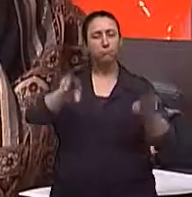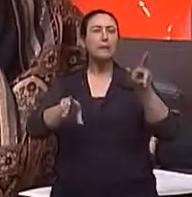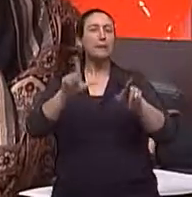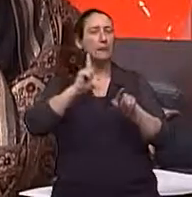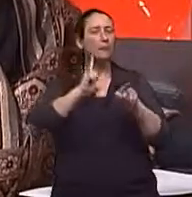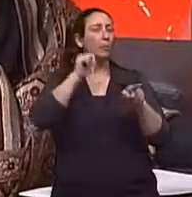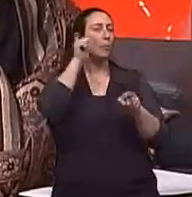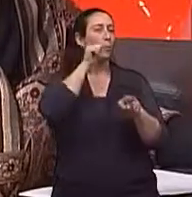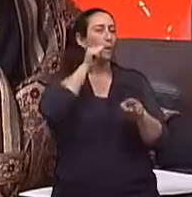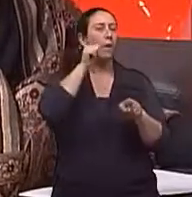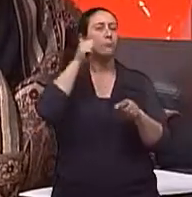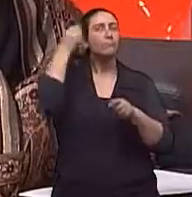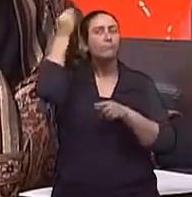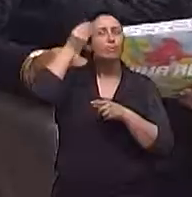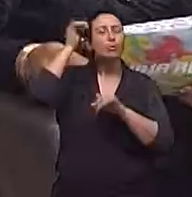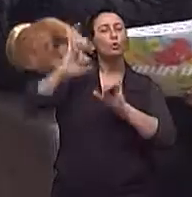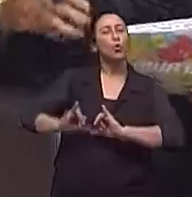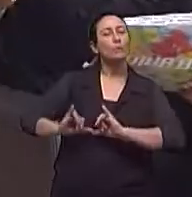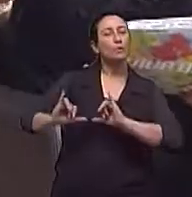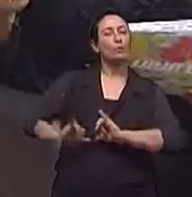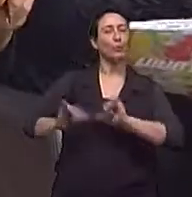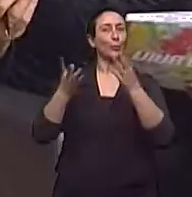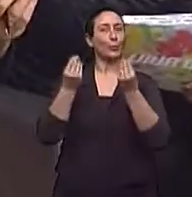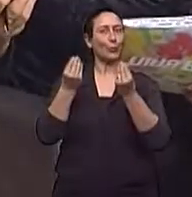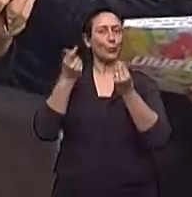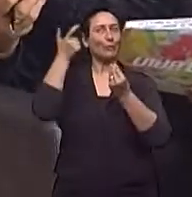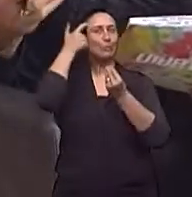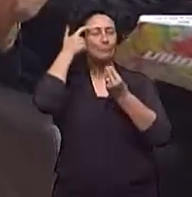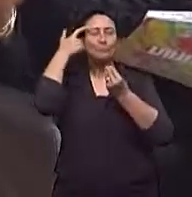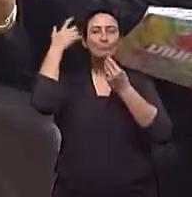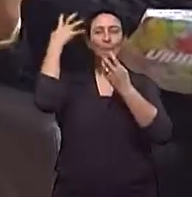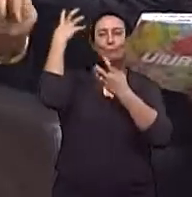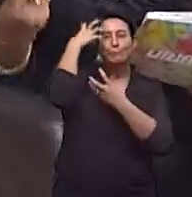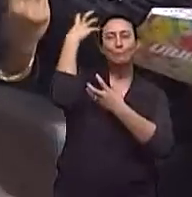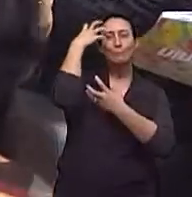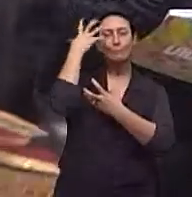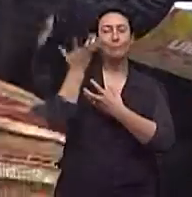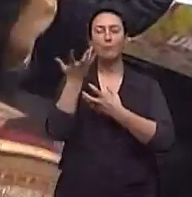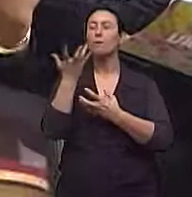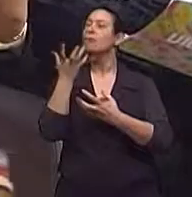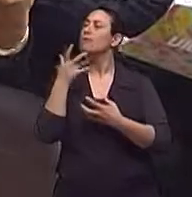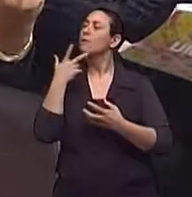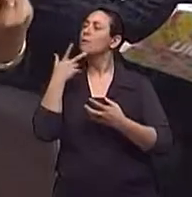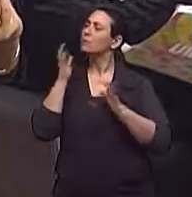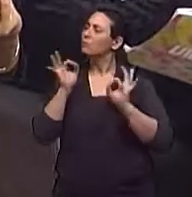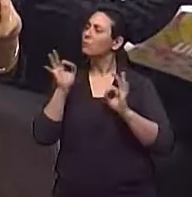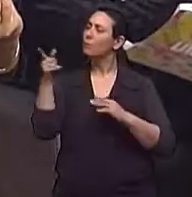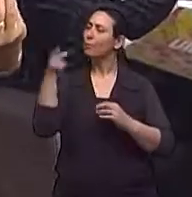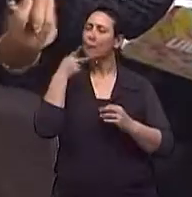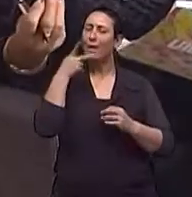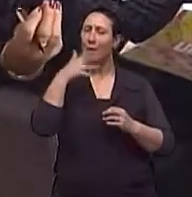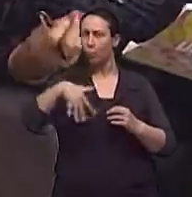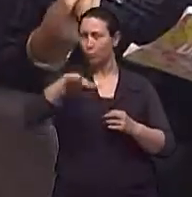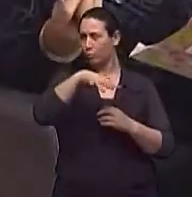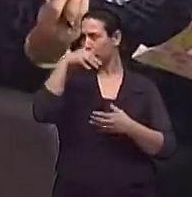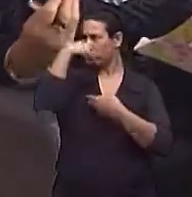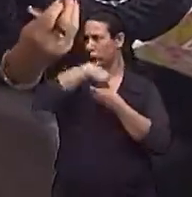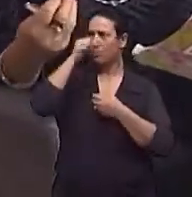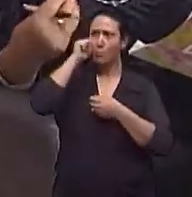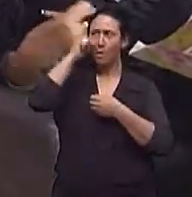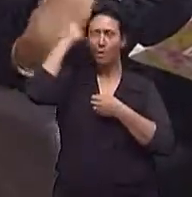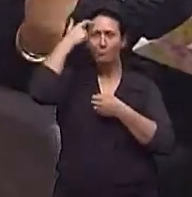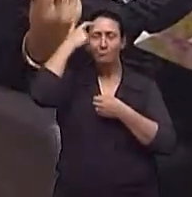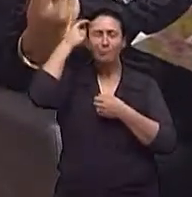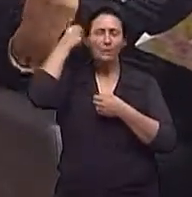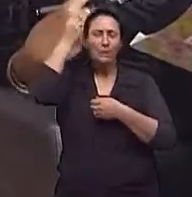psíquico sobretudo as mulheres a Claro bom quando a gente fala de todo esse aparelho psíquico das mulheres está ligado